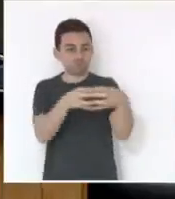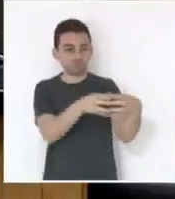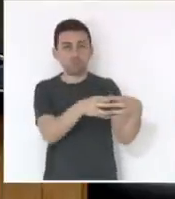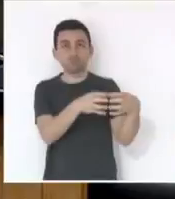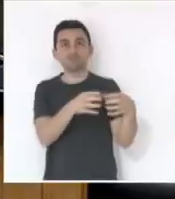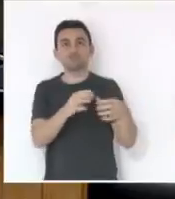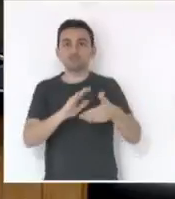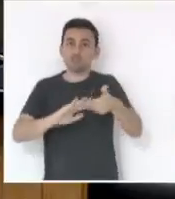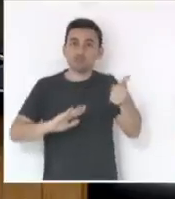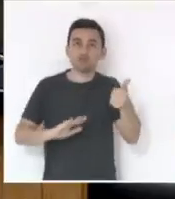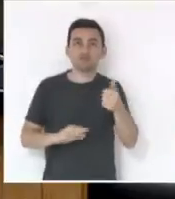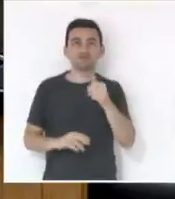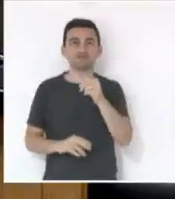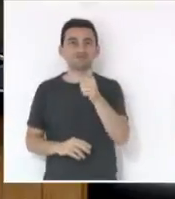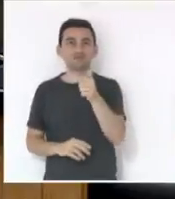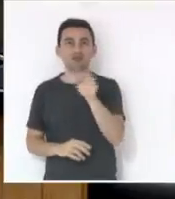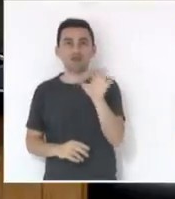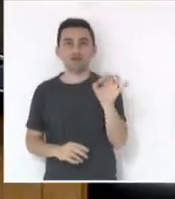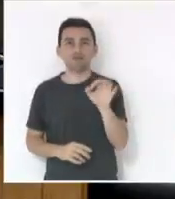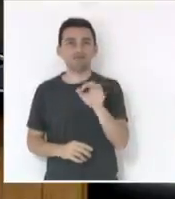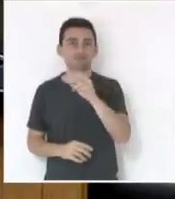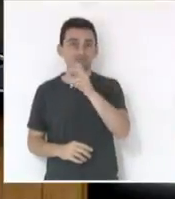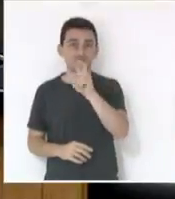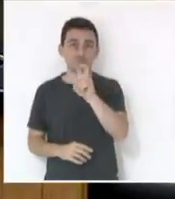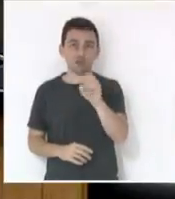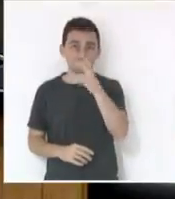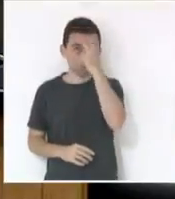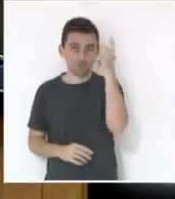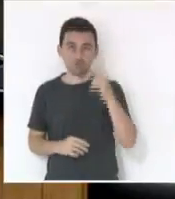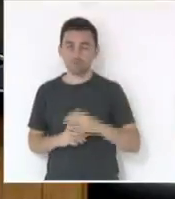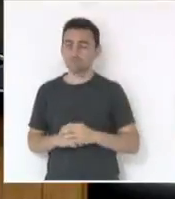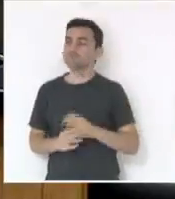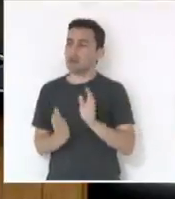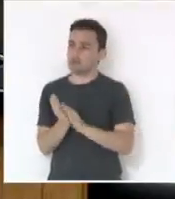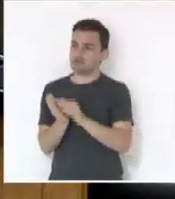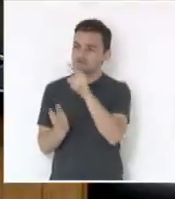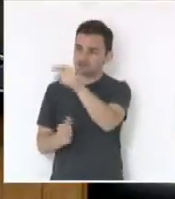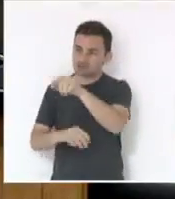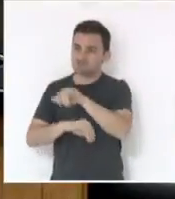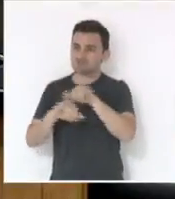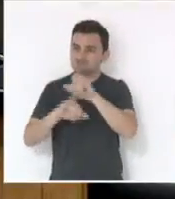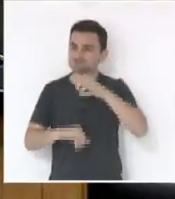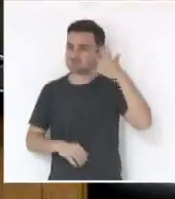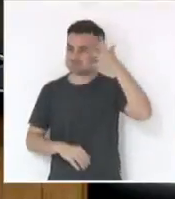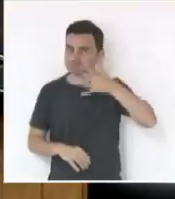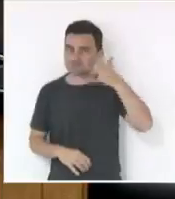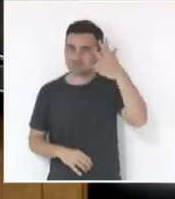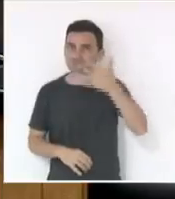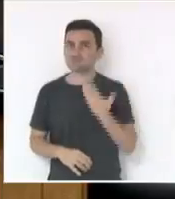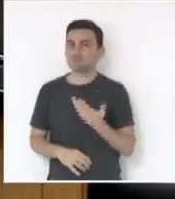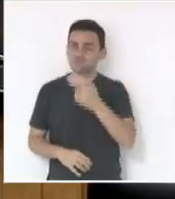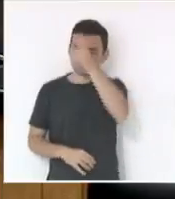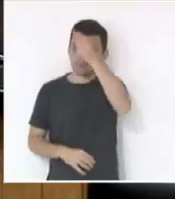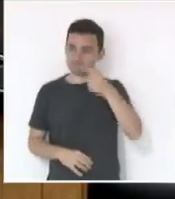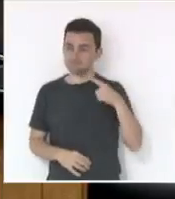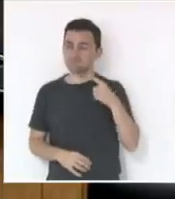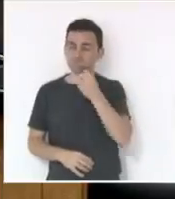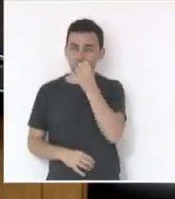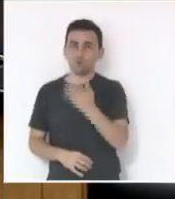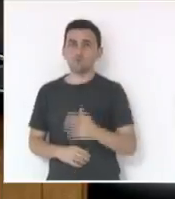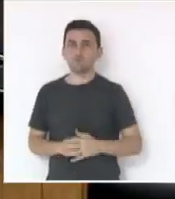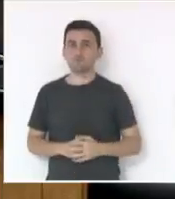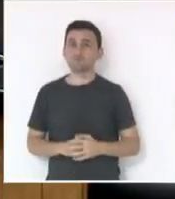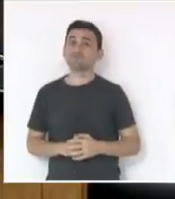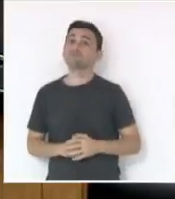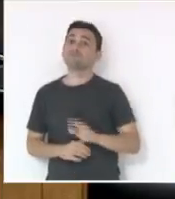plano estratégico. Parabéns pelo pronunciamento de Vossa Excelência, deputado Leonel Pavazan. Mas